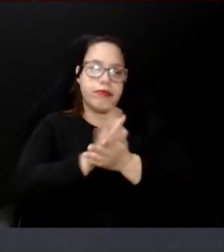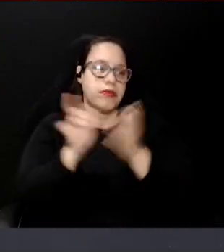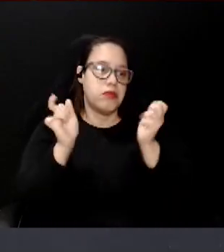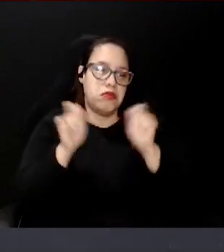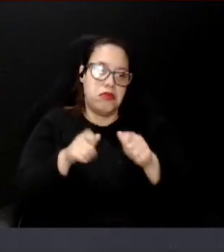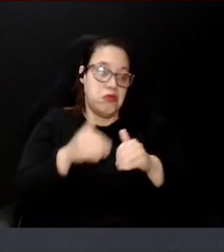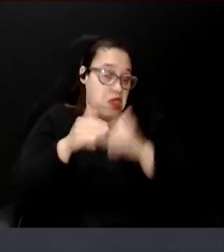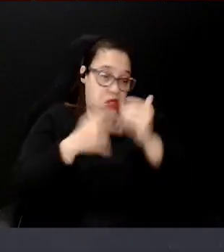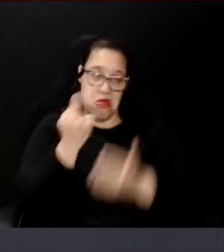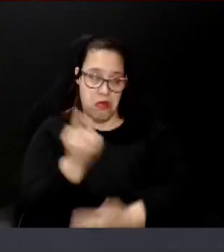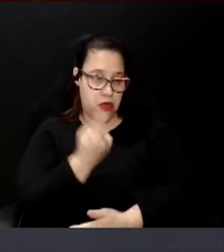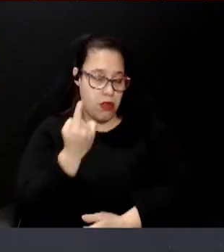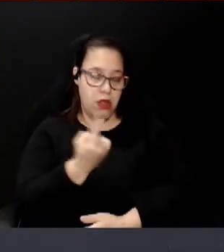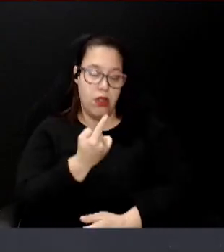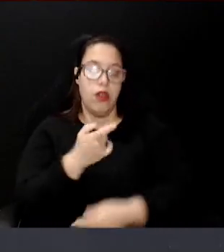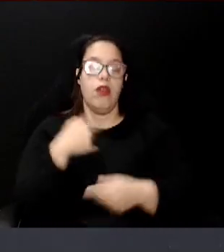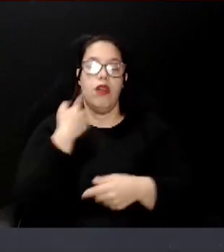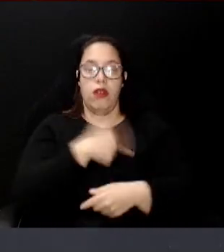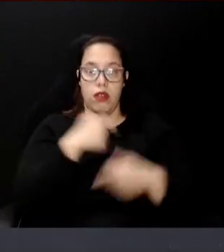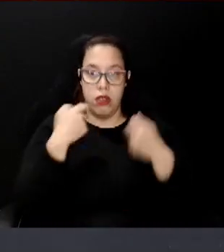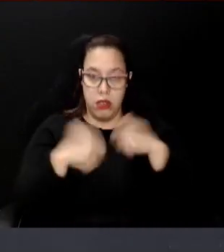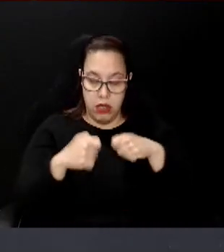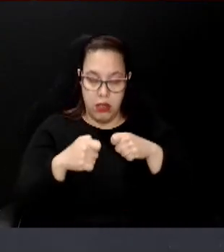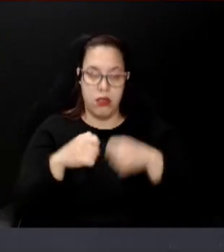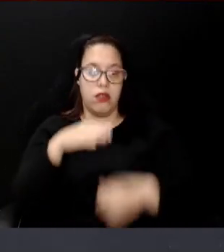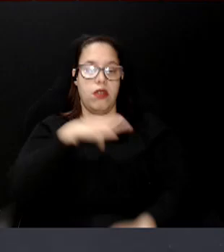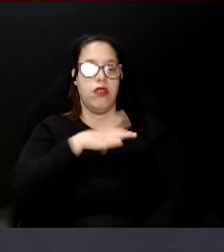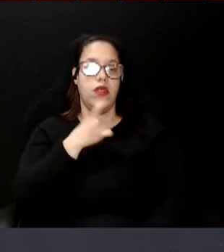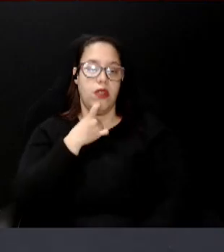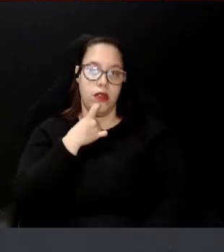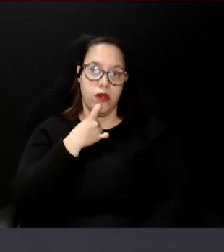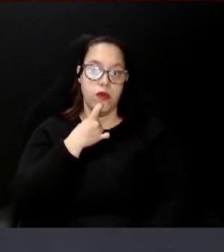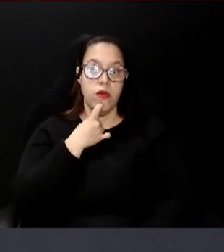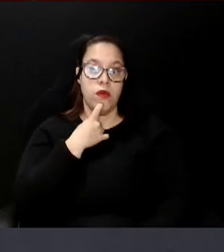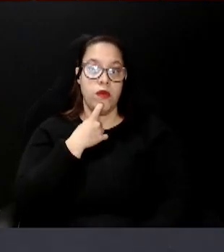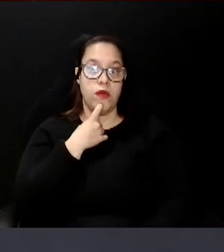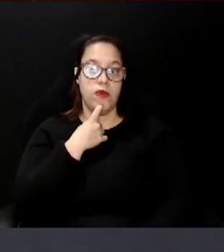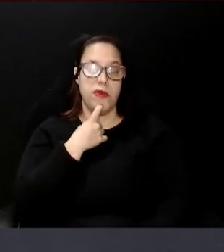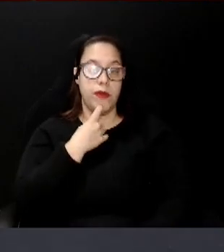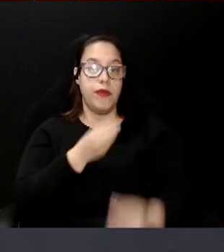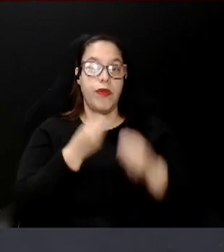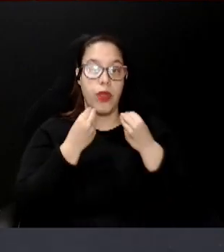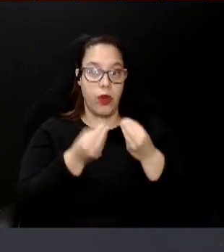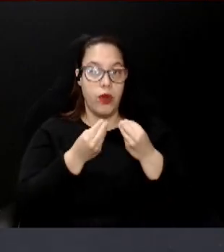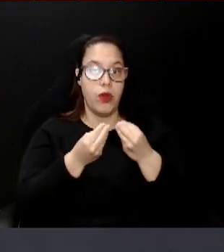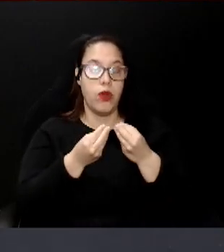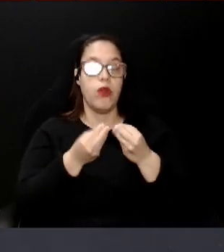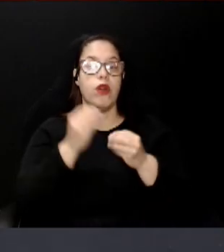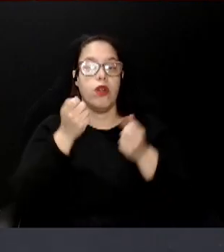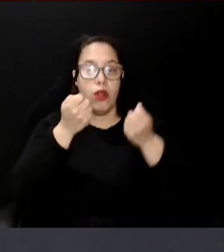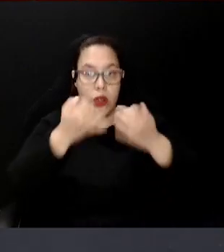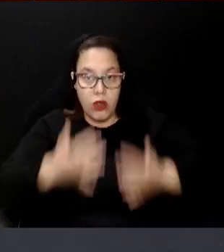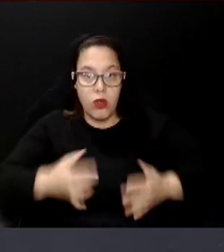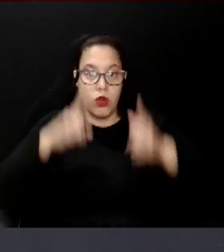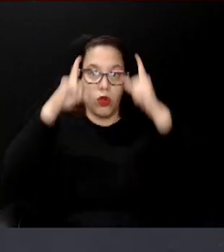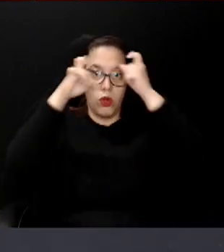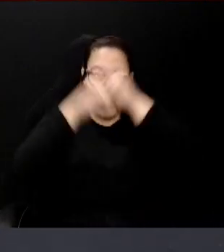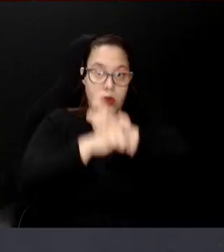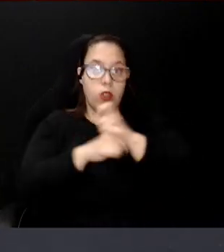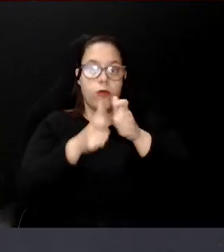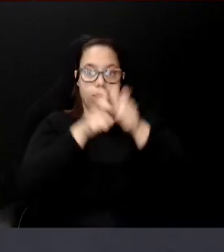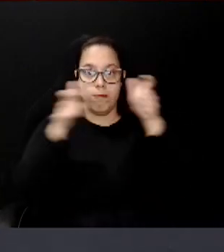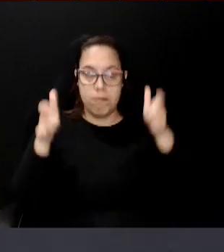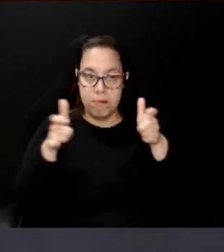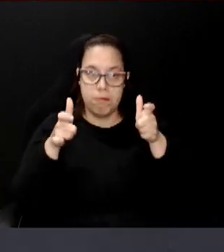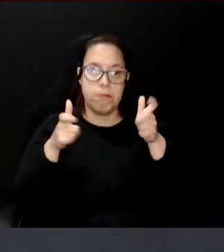nós precisamos, no município de Campinas, né, como já foi colocado aqui, os desafios são enormes, a gente vem passando por